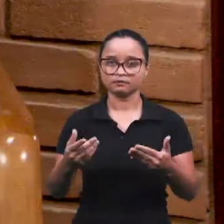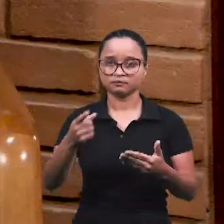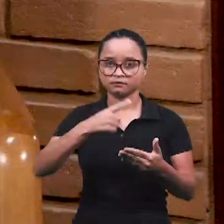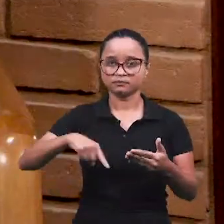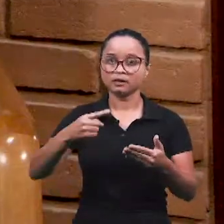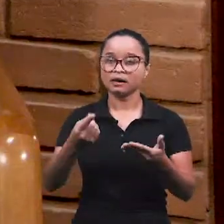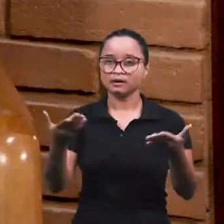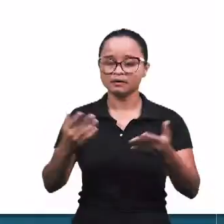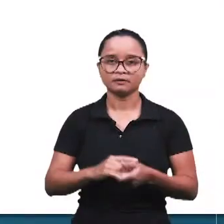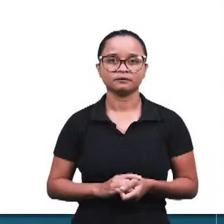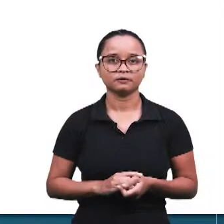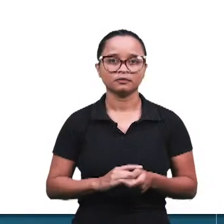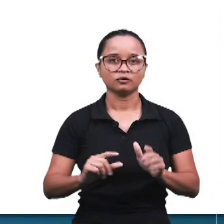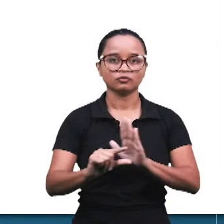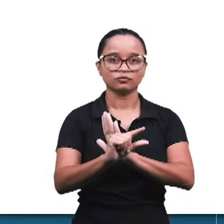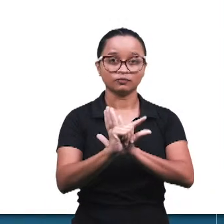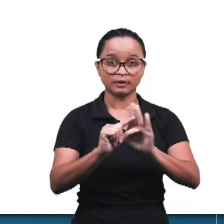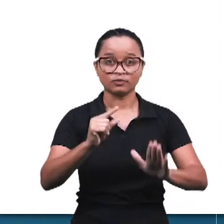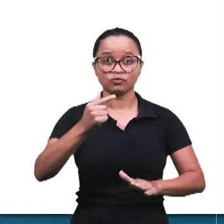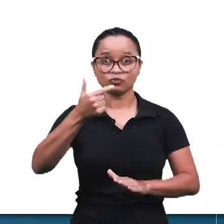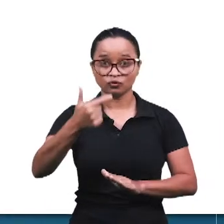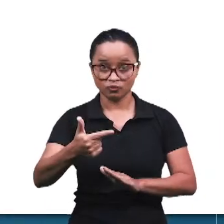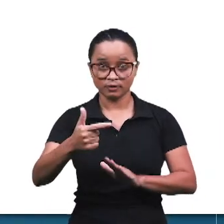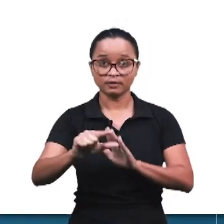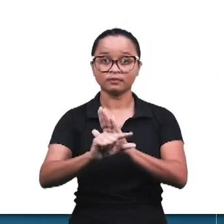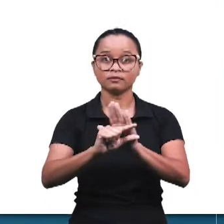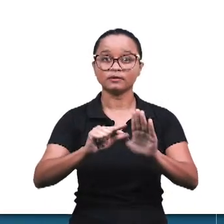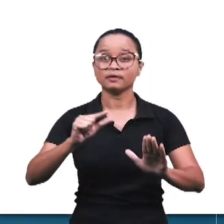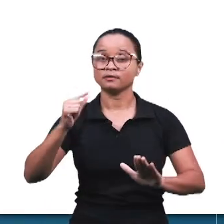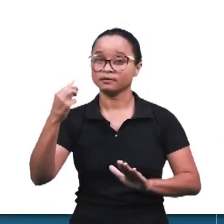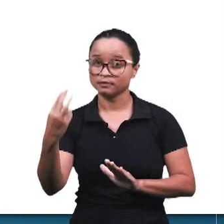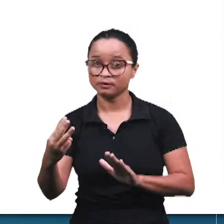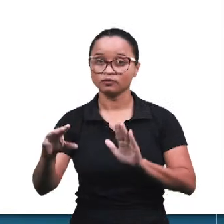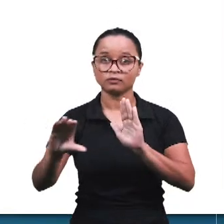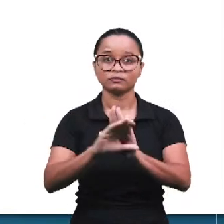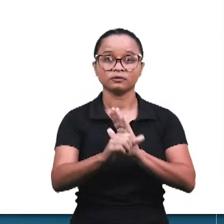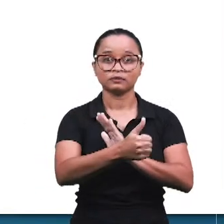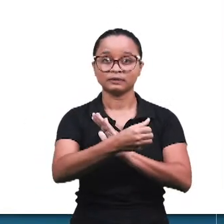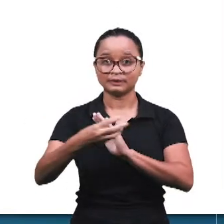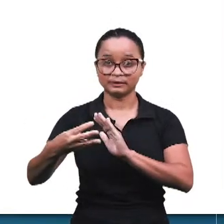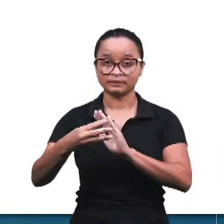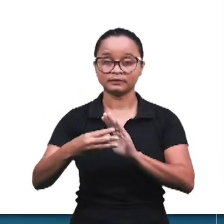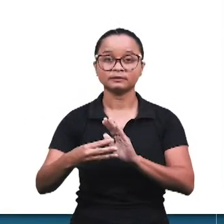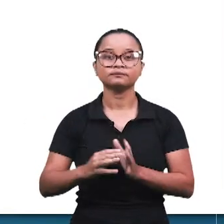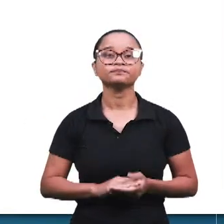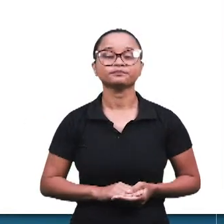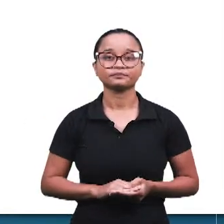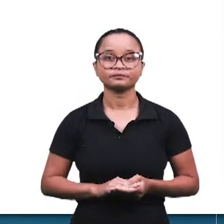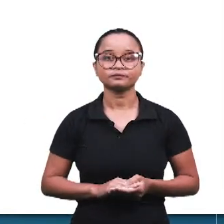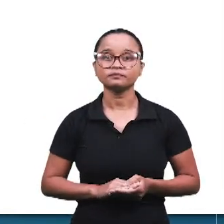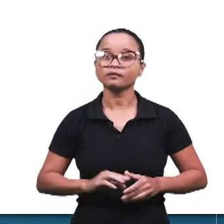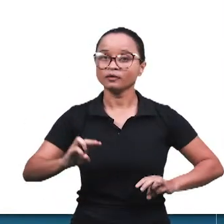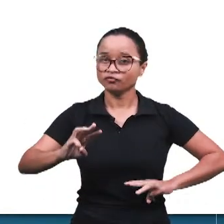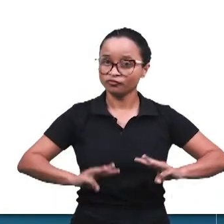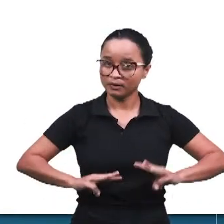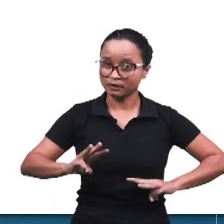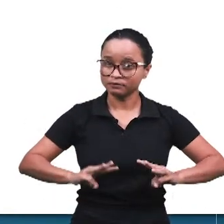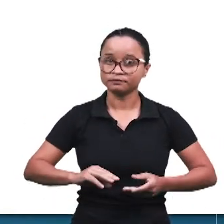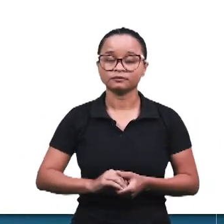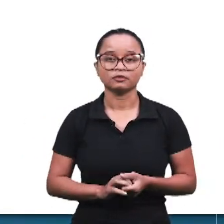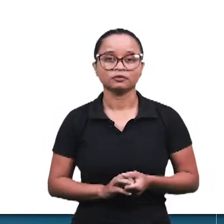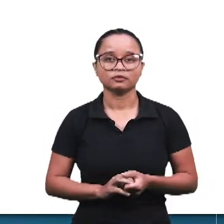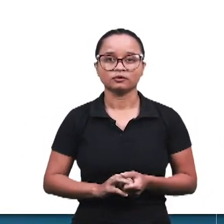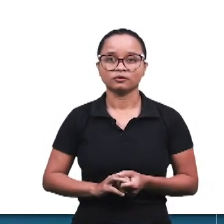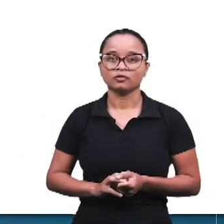fazer a pergunta, diz assim: nos versos 2 e 3 do capítulo 13 do Evangelho de Marcos, o Senhor Jesus